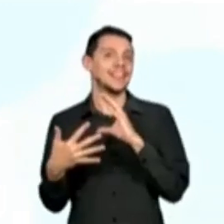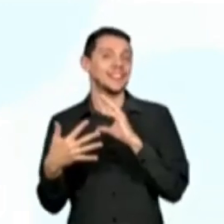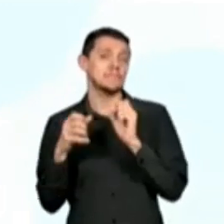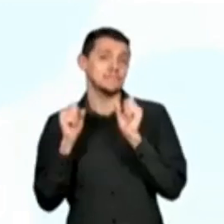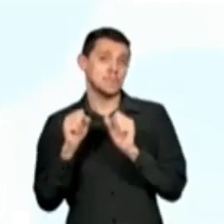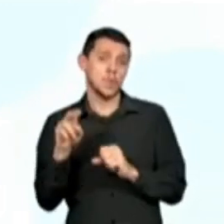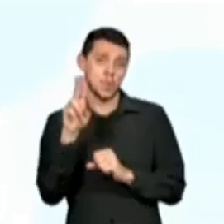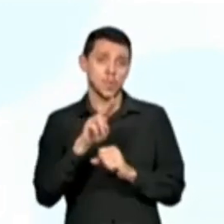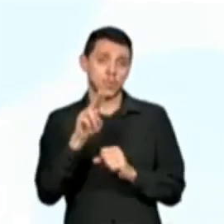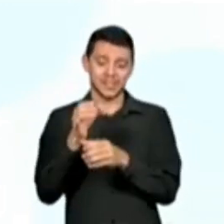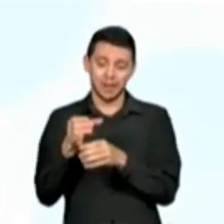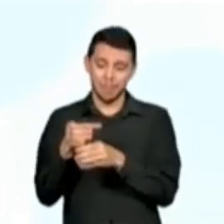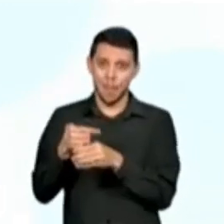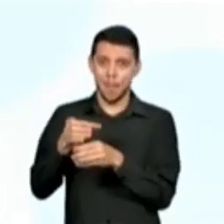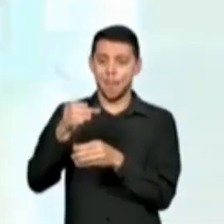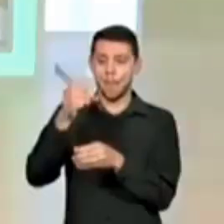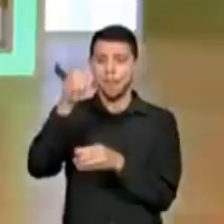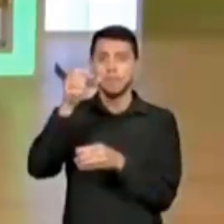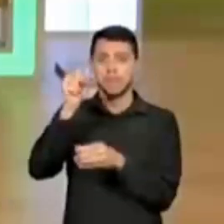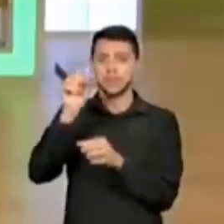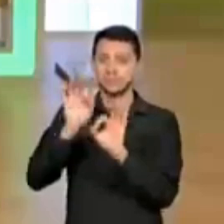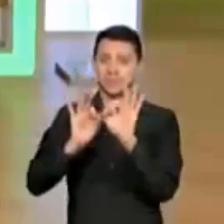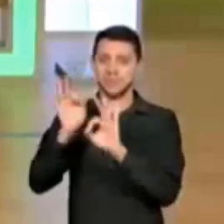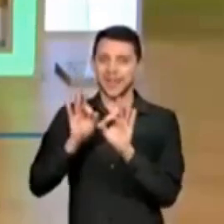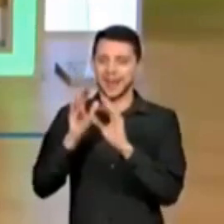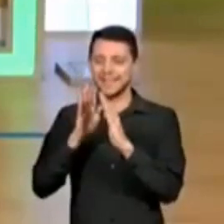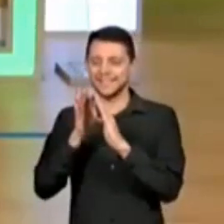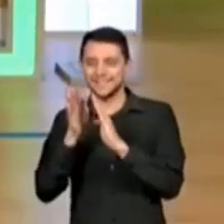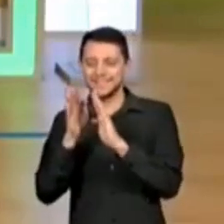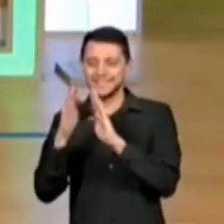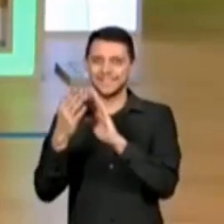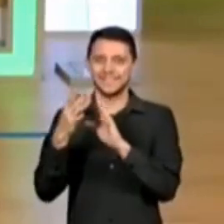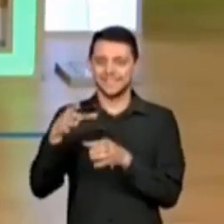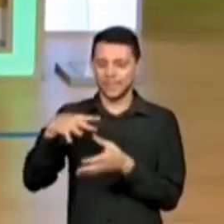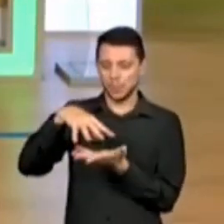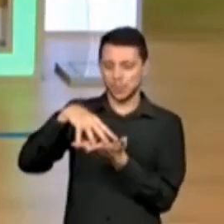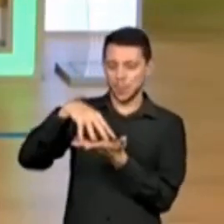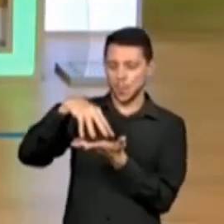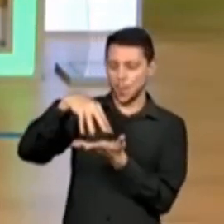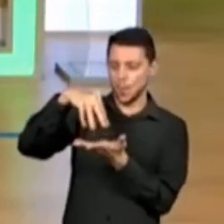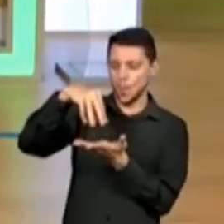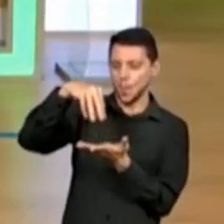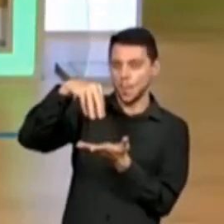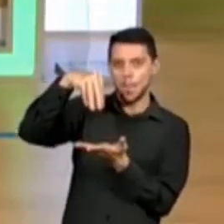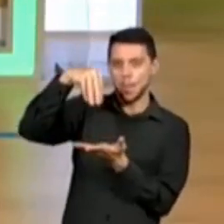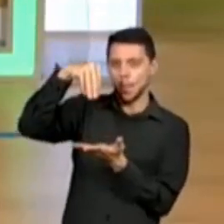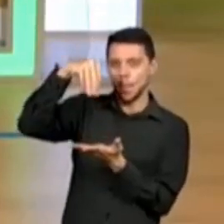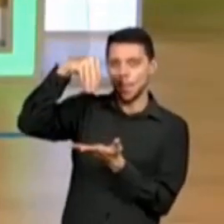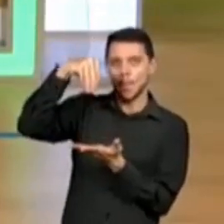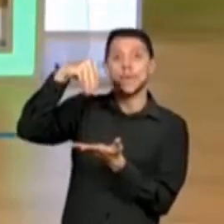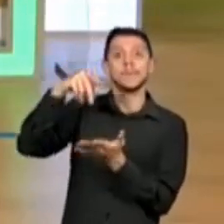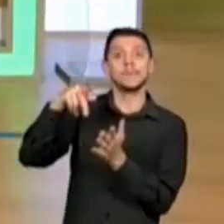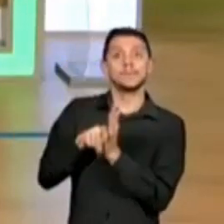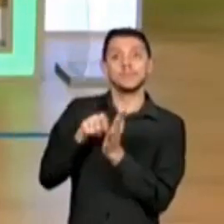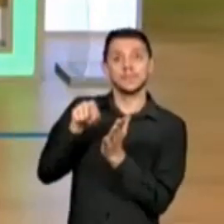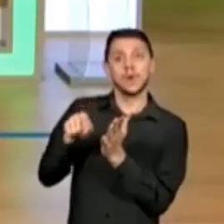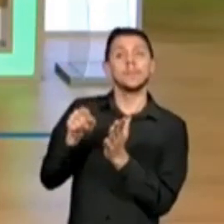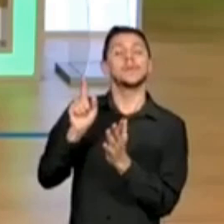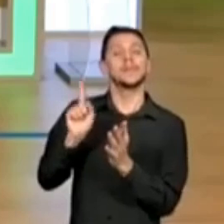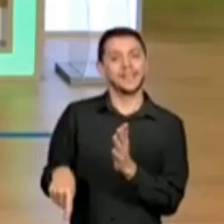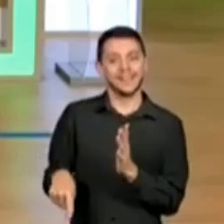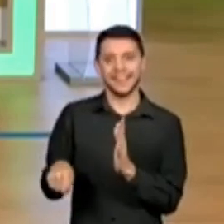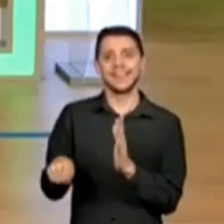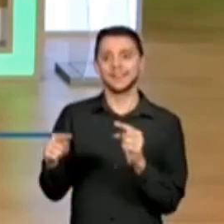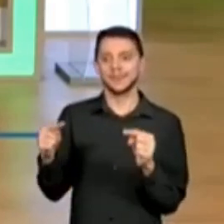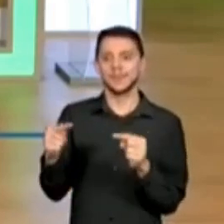repente, um cilindro, ele pode construir um cone. É só depois ele fazer aquele bico que é o vértice, Sim. que é uma das características do